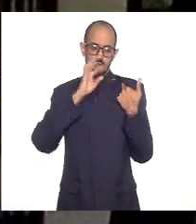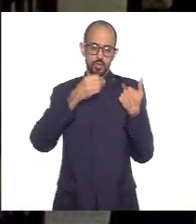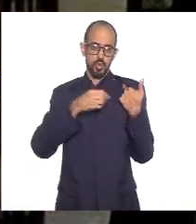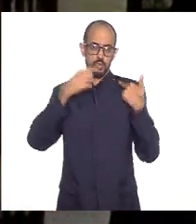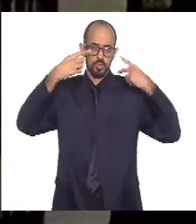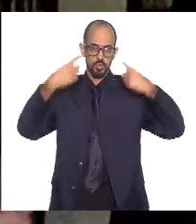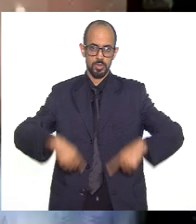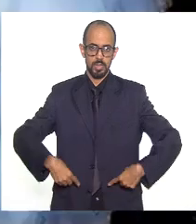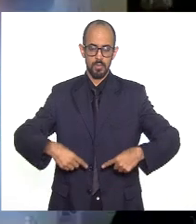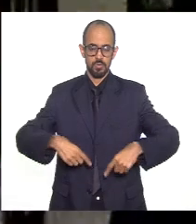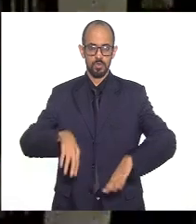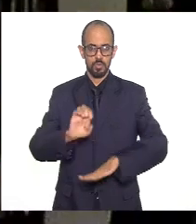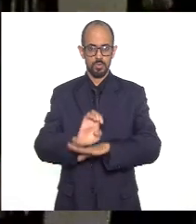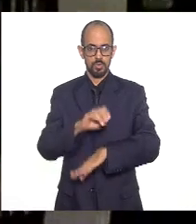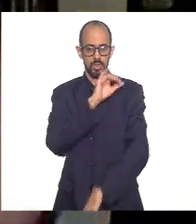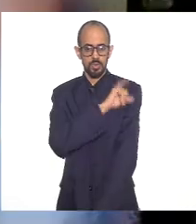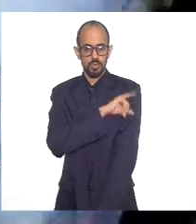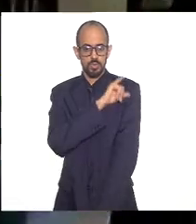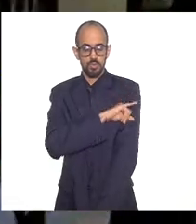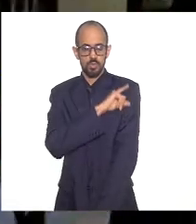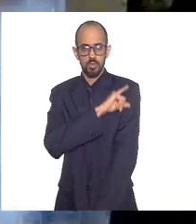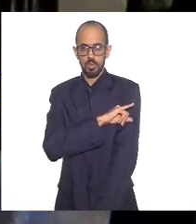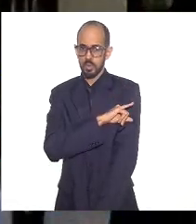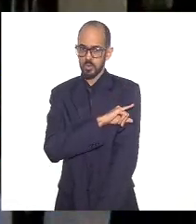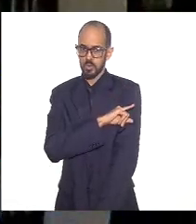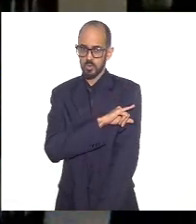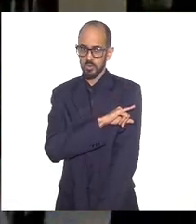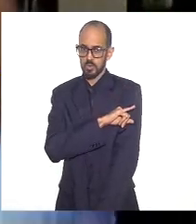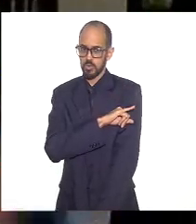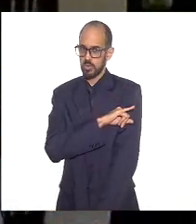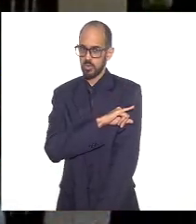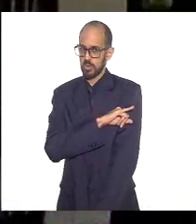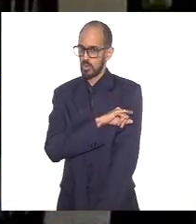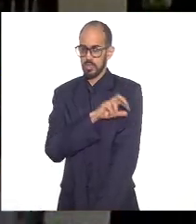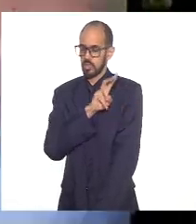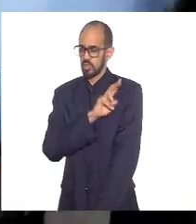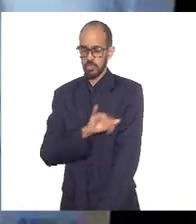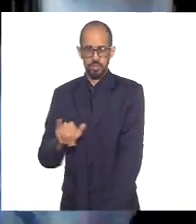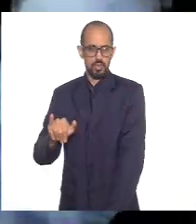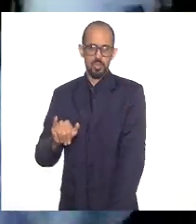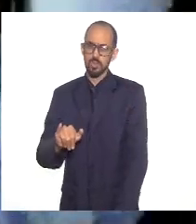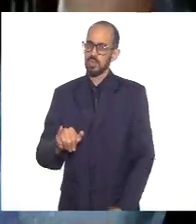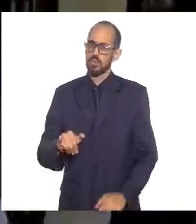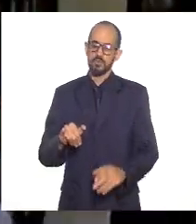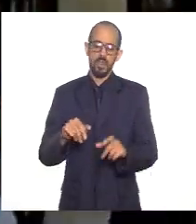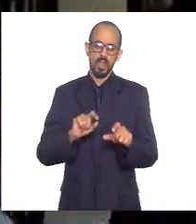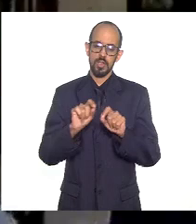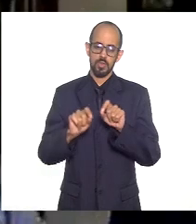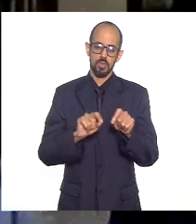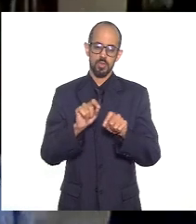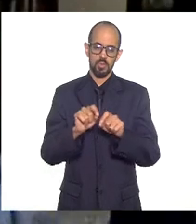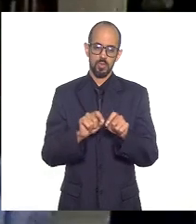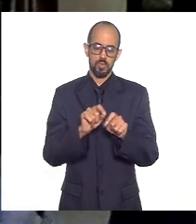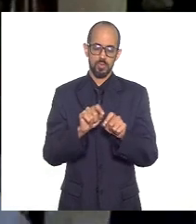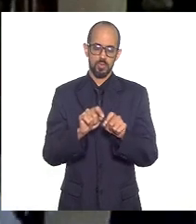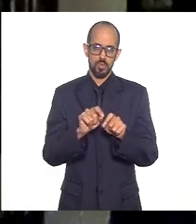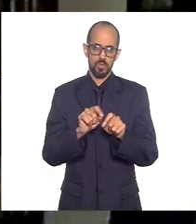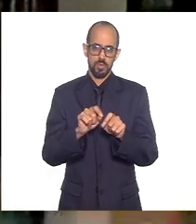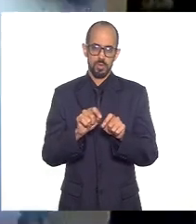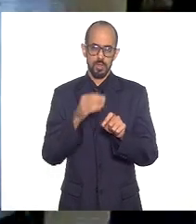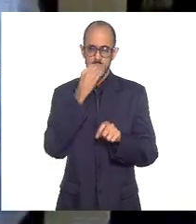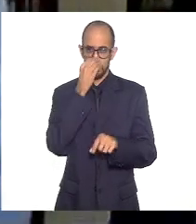do Estado do Rio de Janeiro enorme e não vamos abdicar de cumpri-la na sua plenitude, na sua